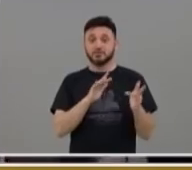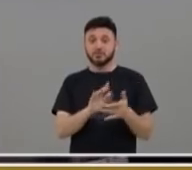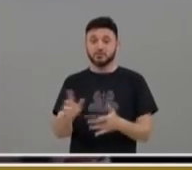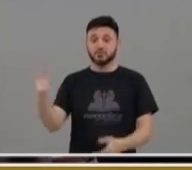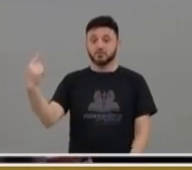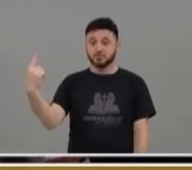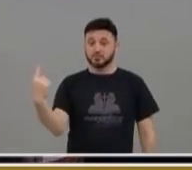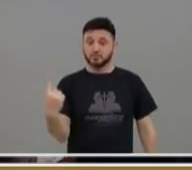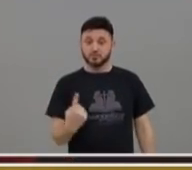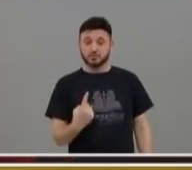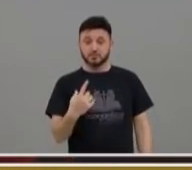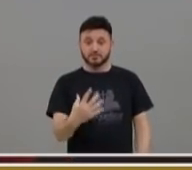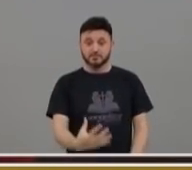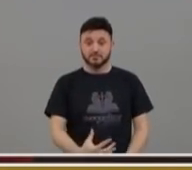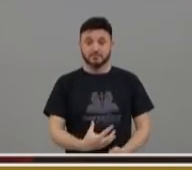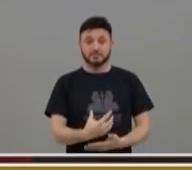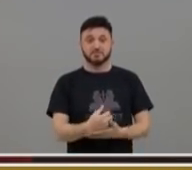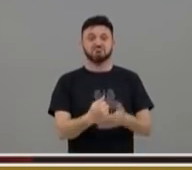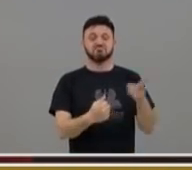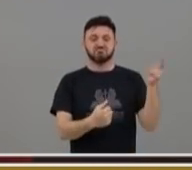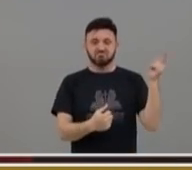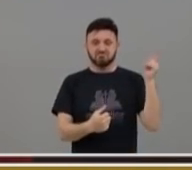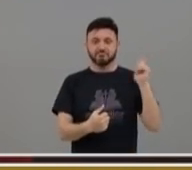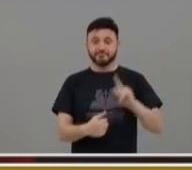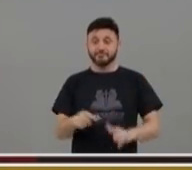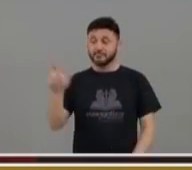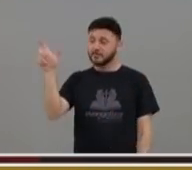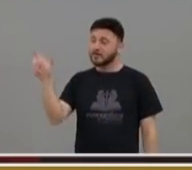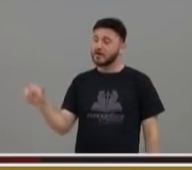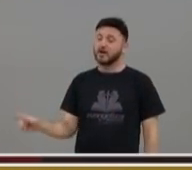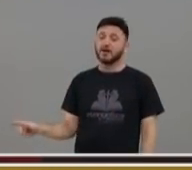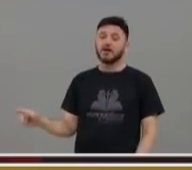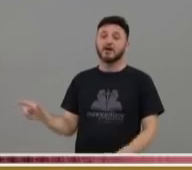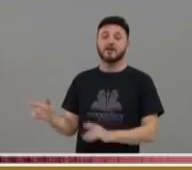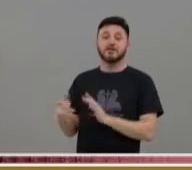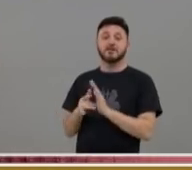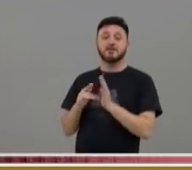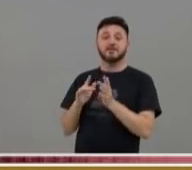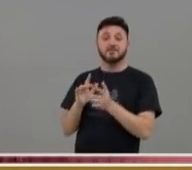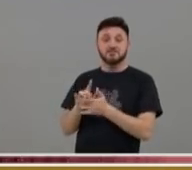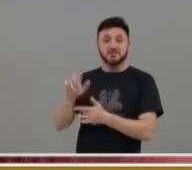Ele vem. Ele é Jesus, Ele é Jesus.